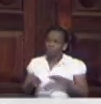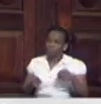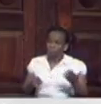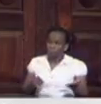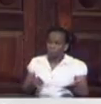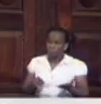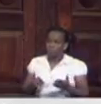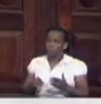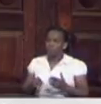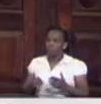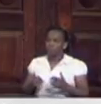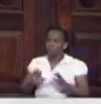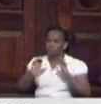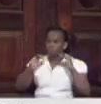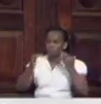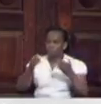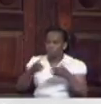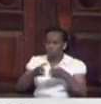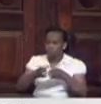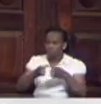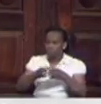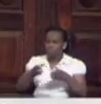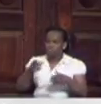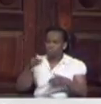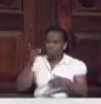e o Congresso Nacional.